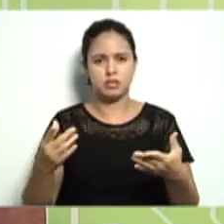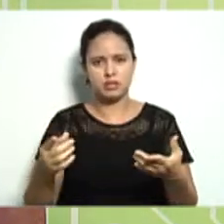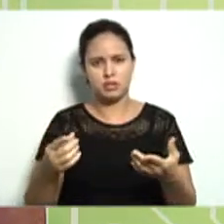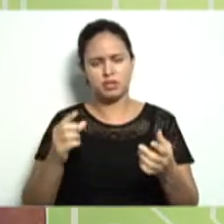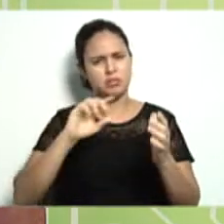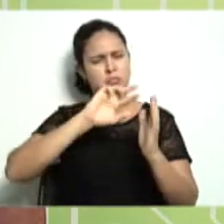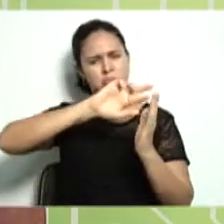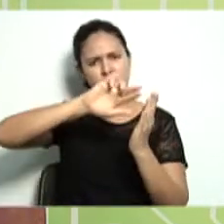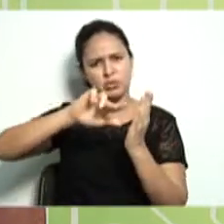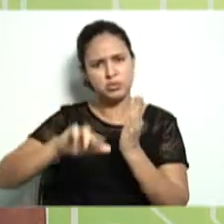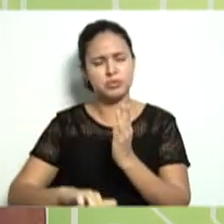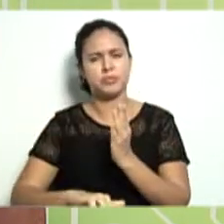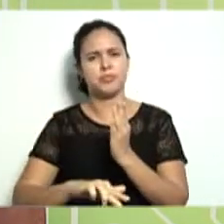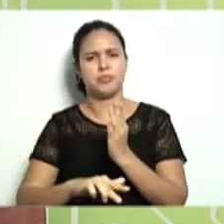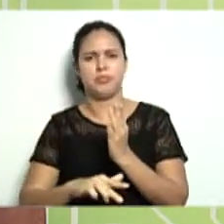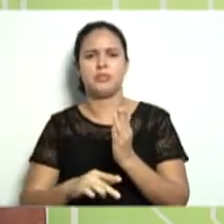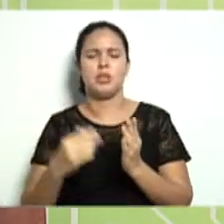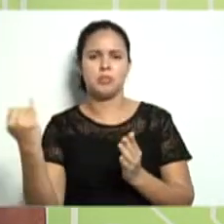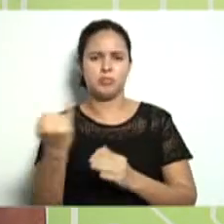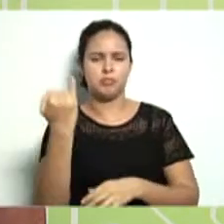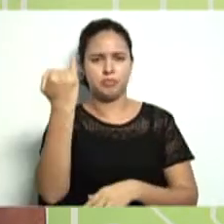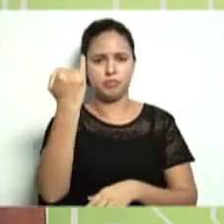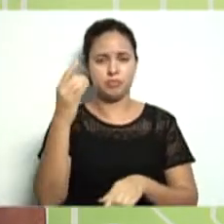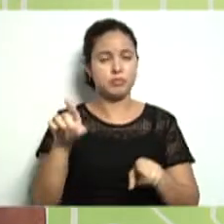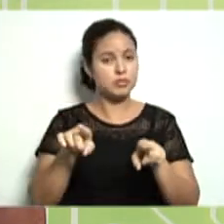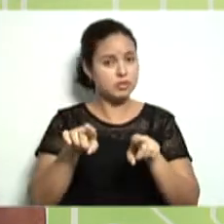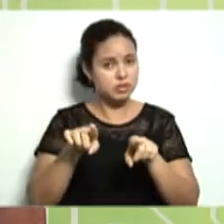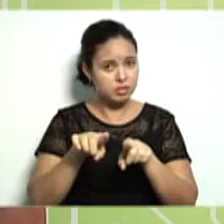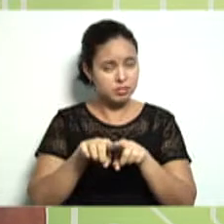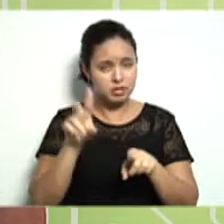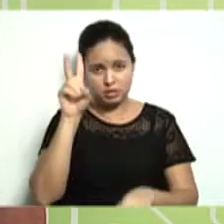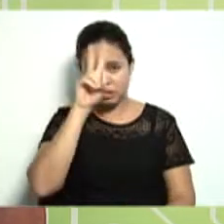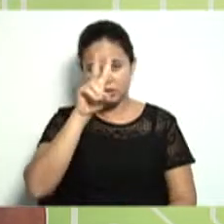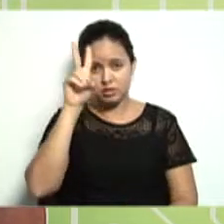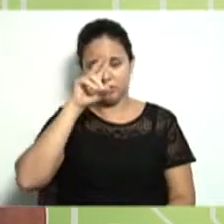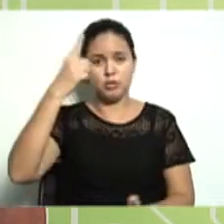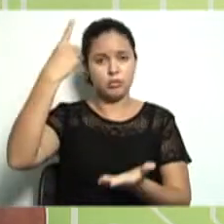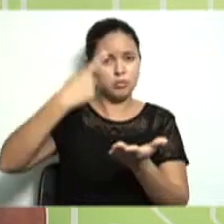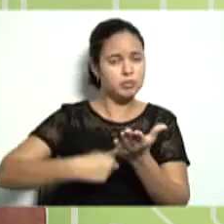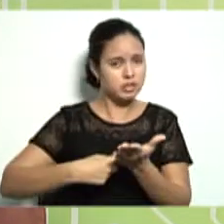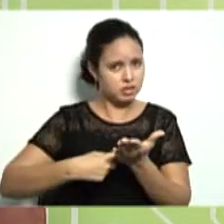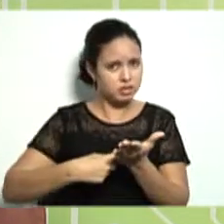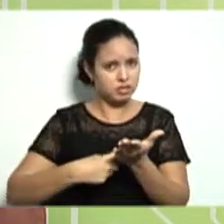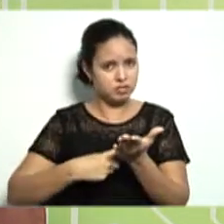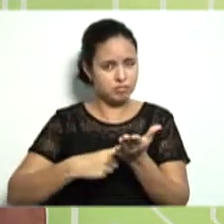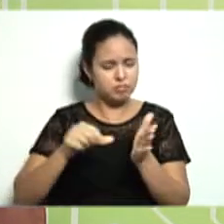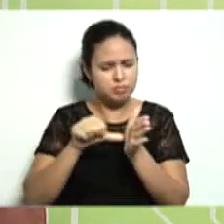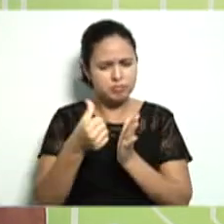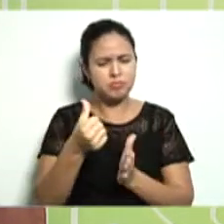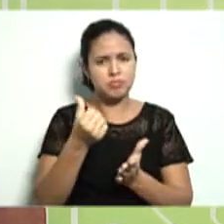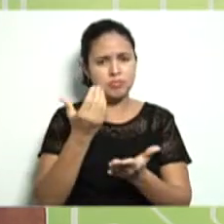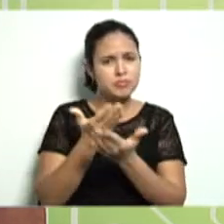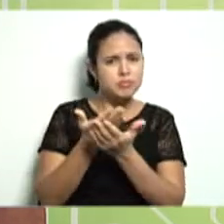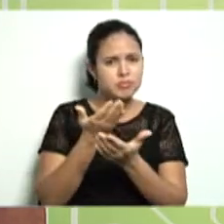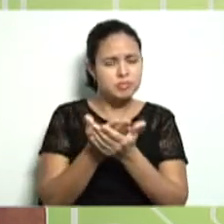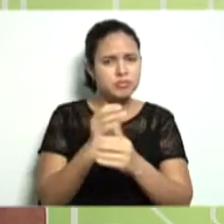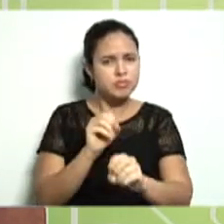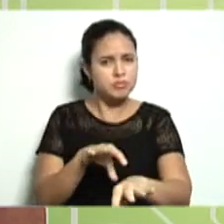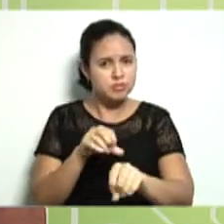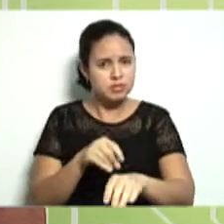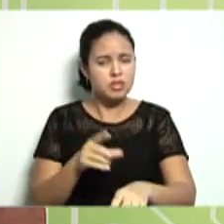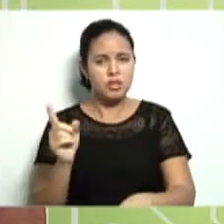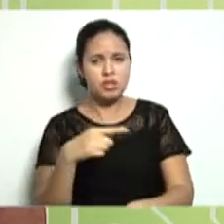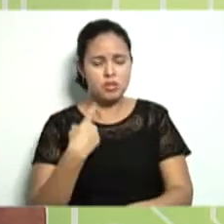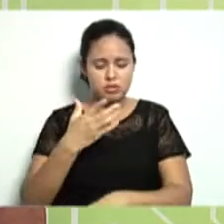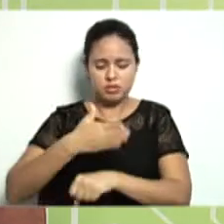são primordiais. E lembrando aí do nosso combinado lá na nossa primeira aula, que nós vamos praticar aquilo que a gente